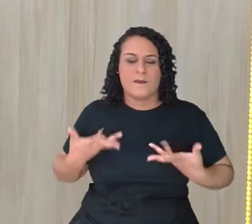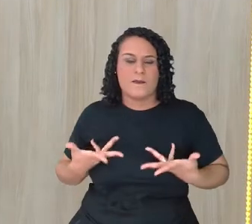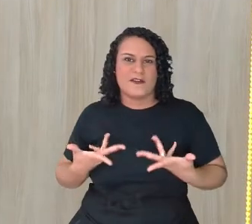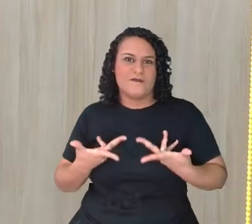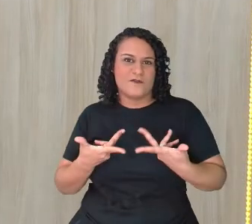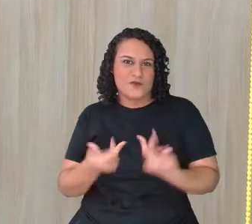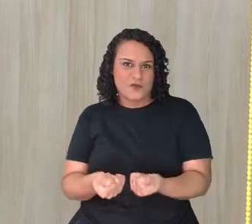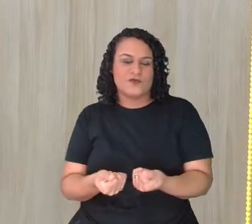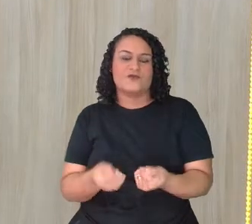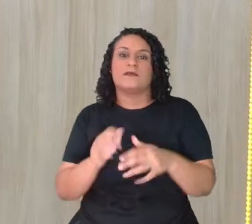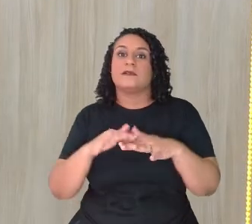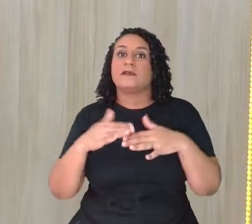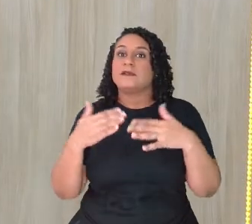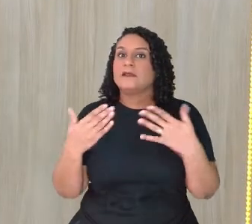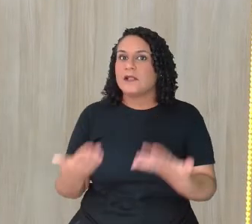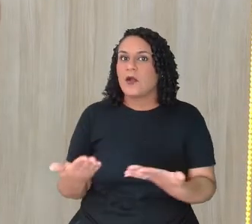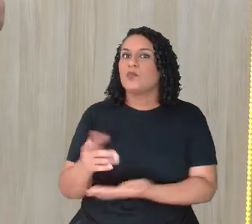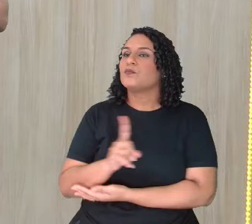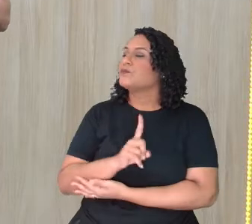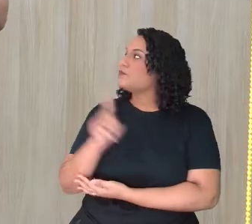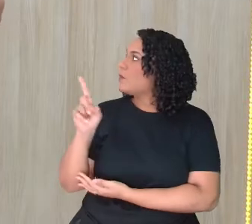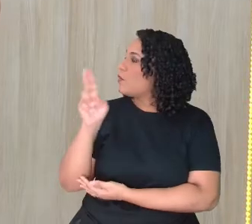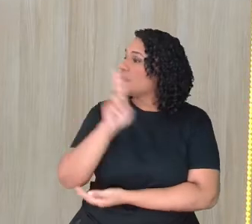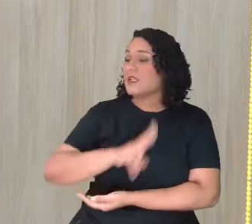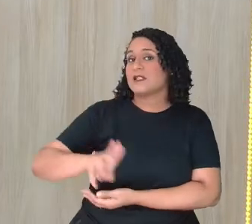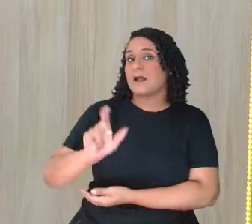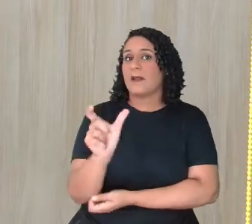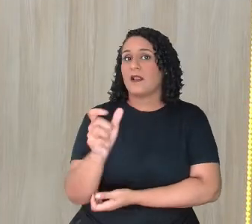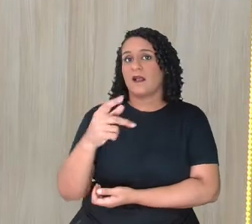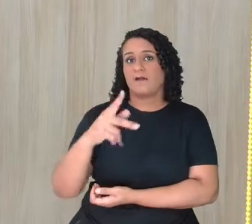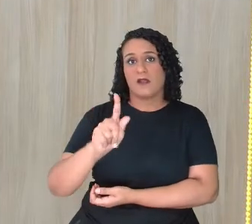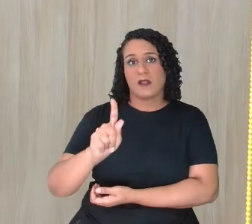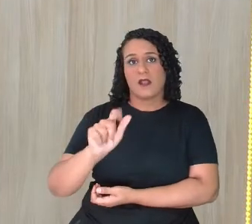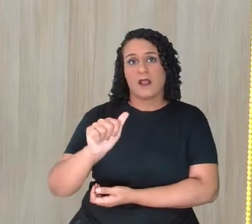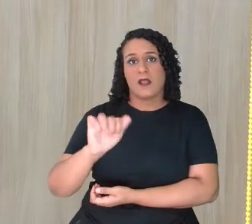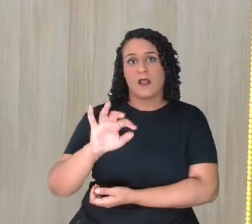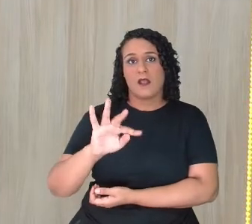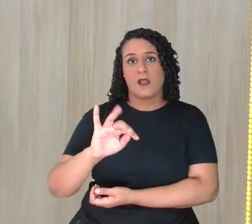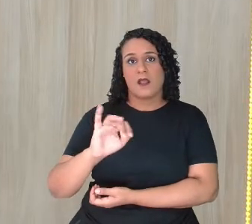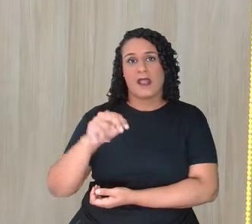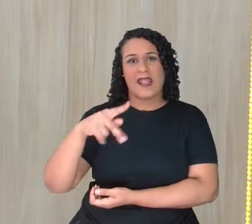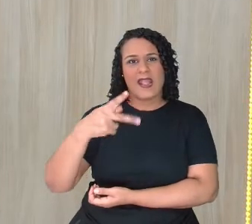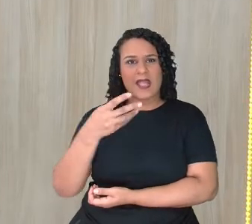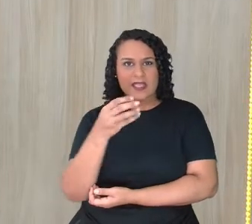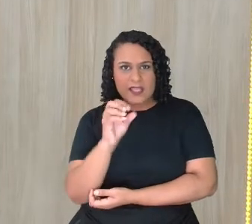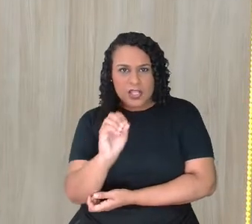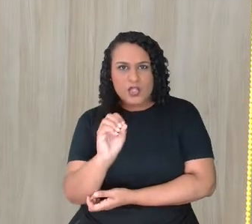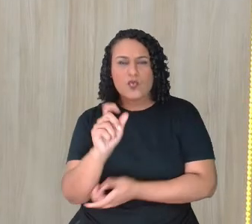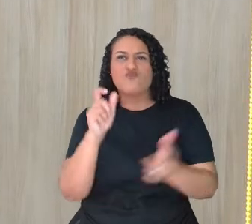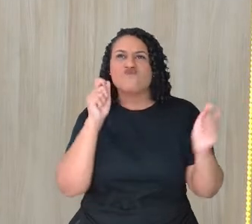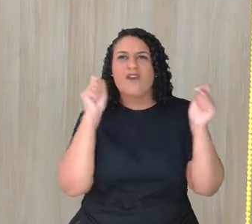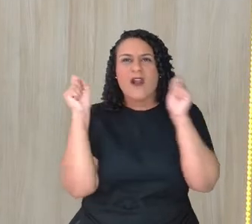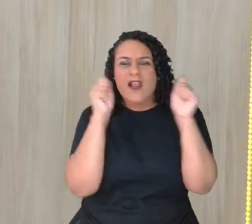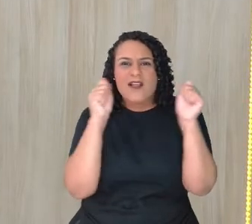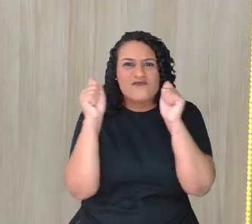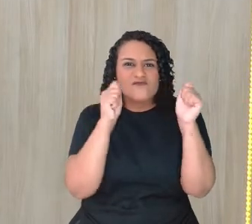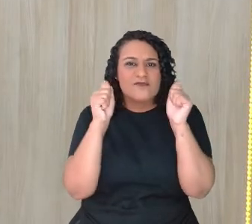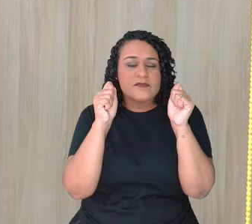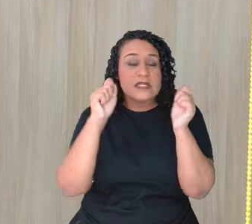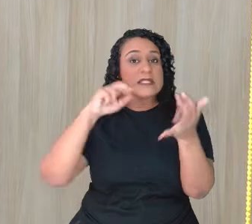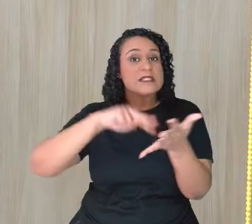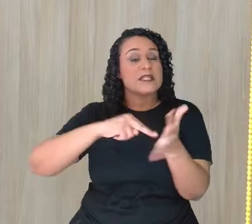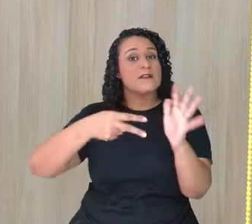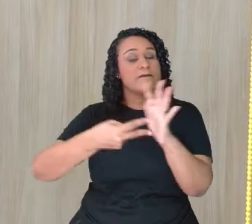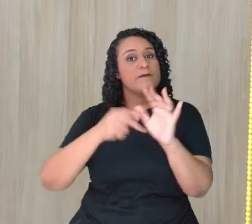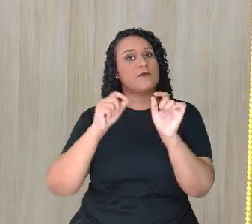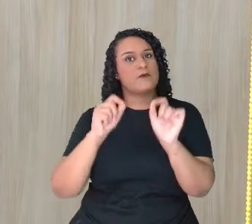Então, quando falamos assim, não é, chamando alguém Pedrinho, João, Guilherme, de gatinho, não